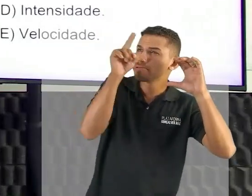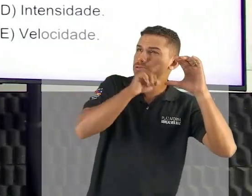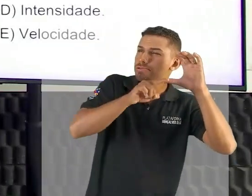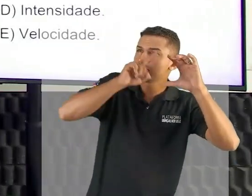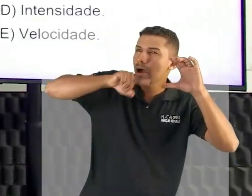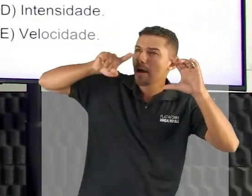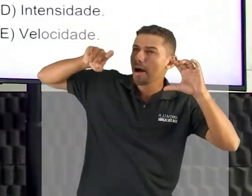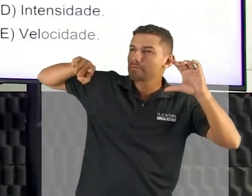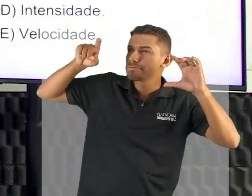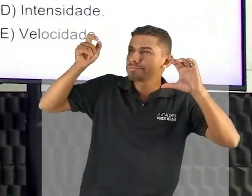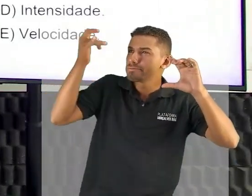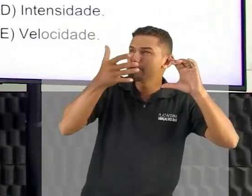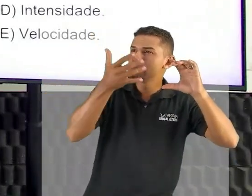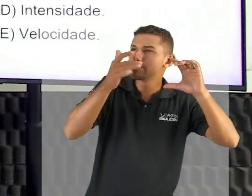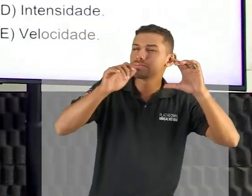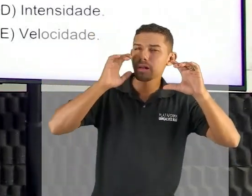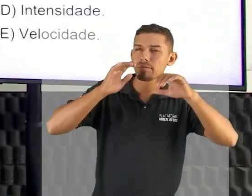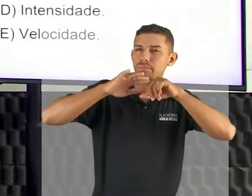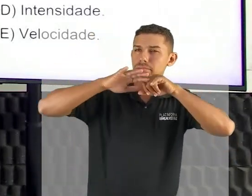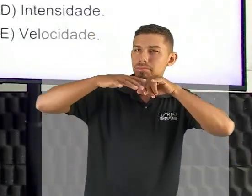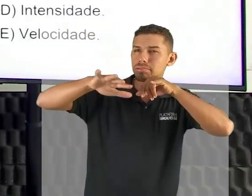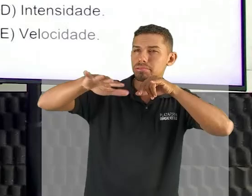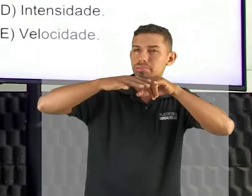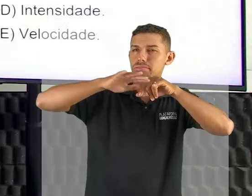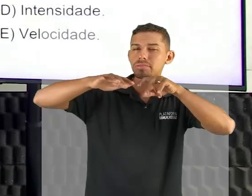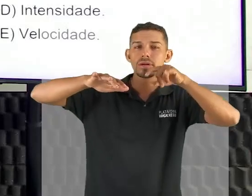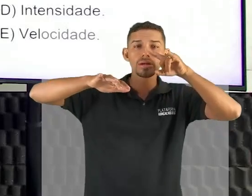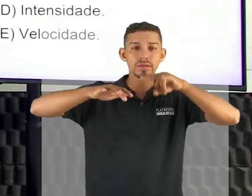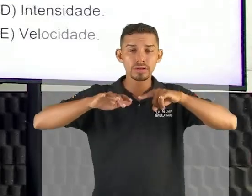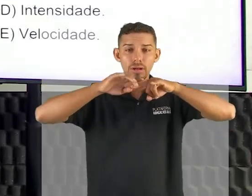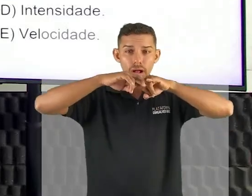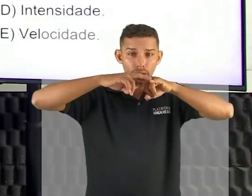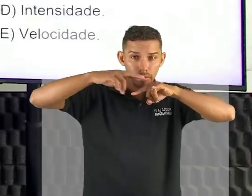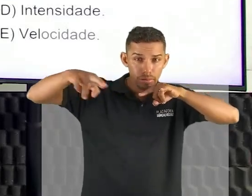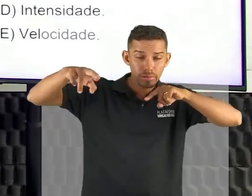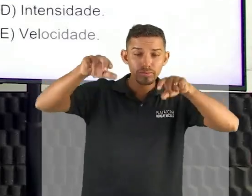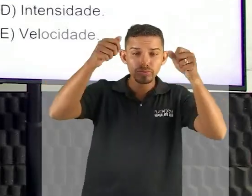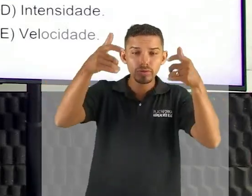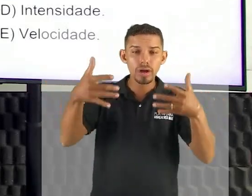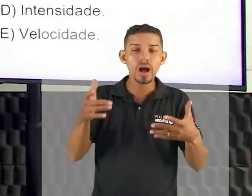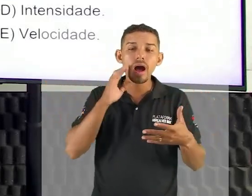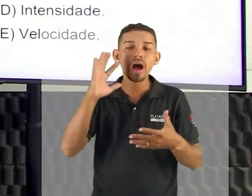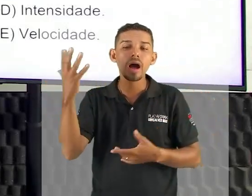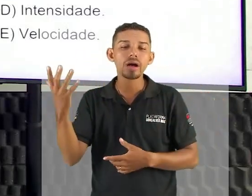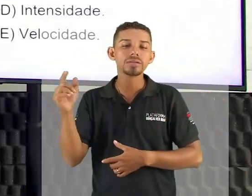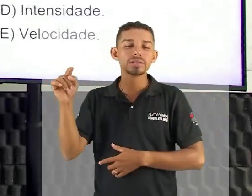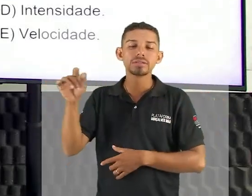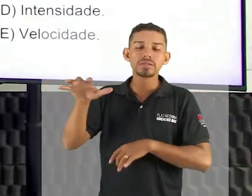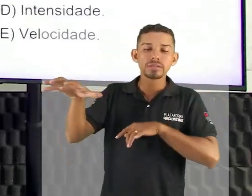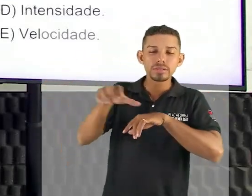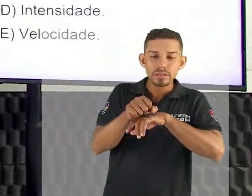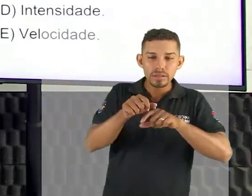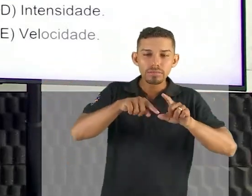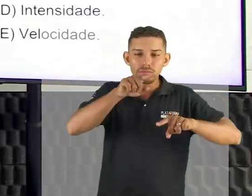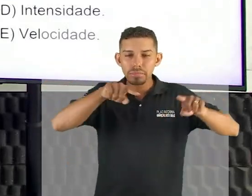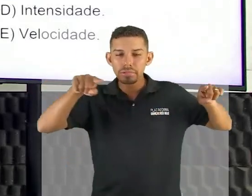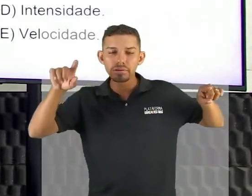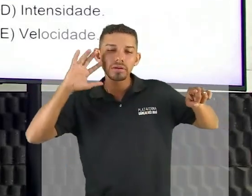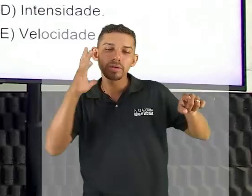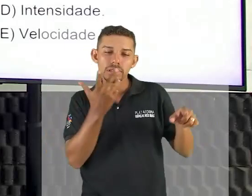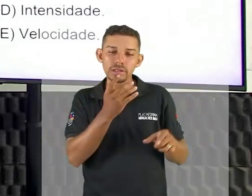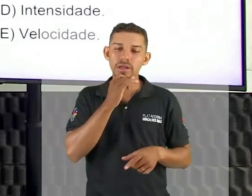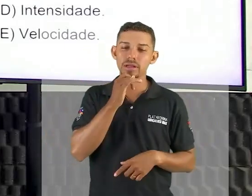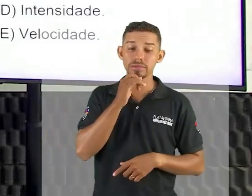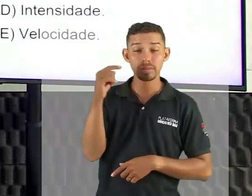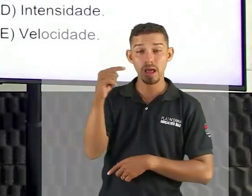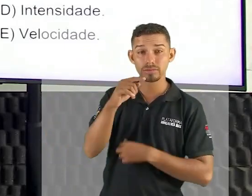essa seleção acontece em razão da ressonância do circuito receptor com a onda que o